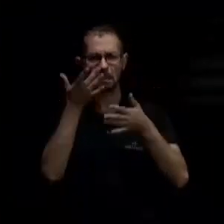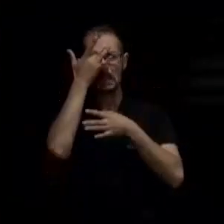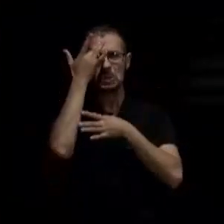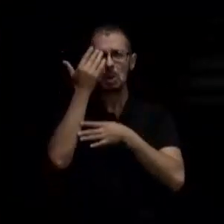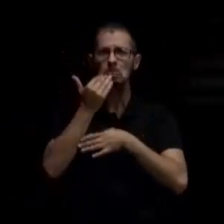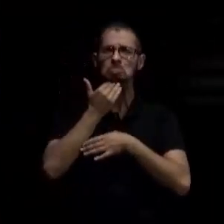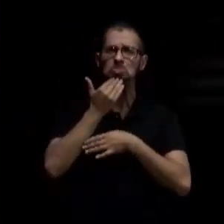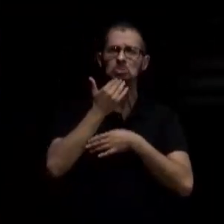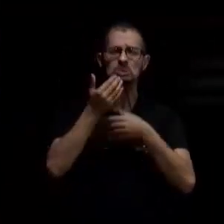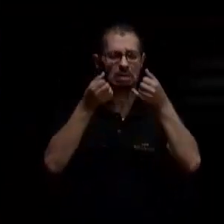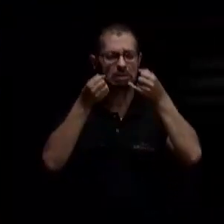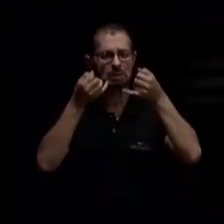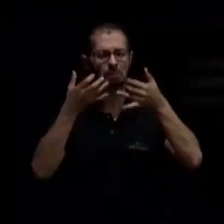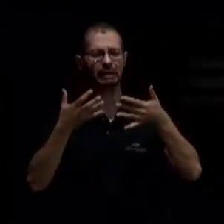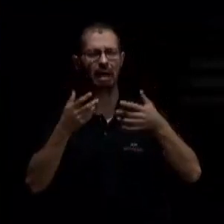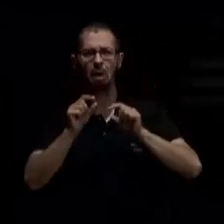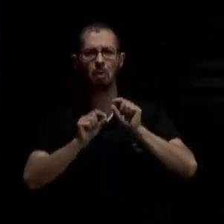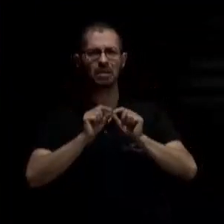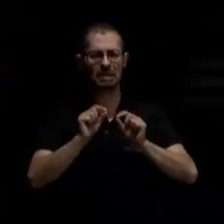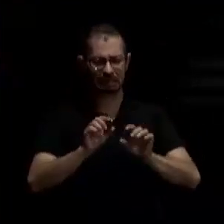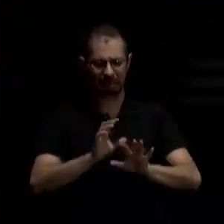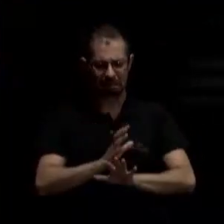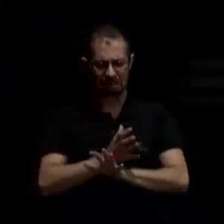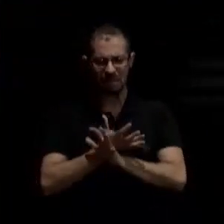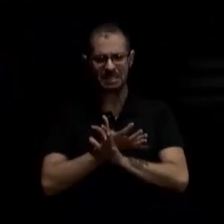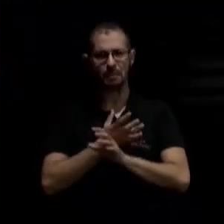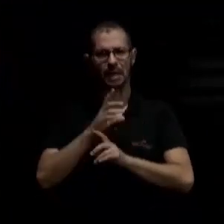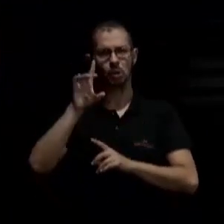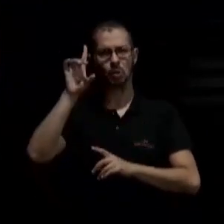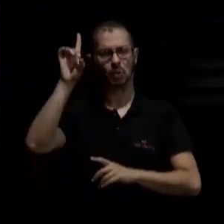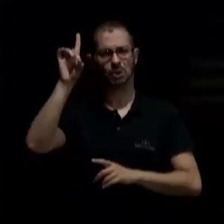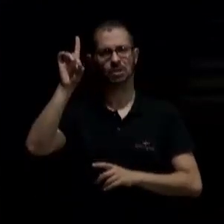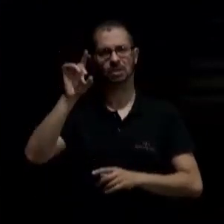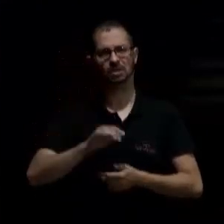esse esvaziamento de Deus?